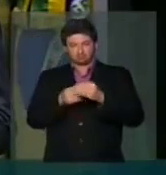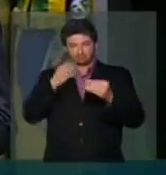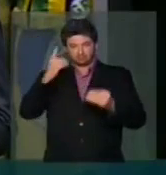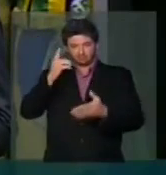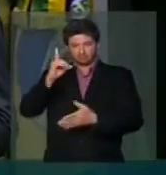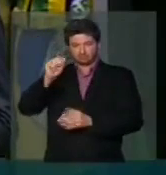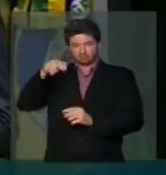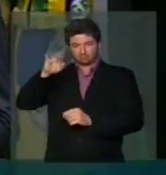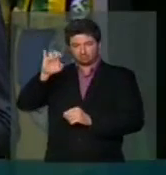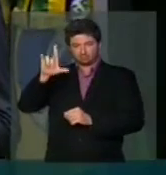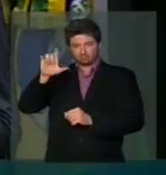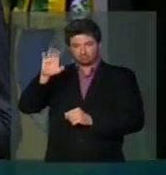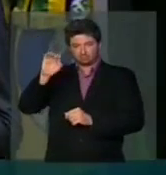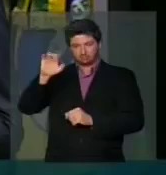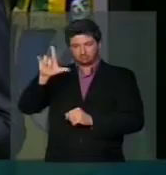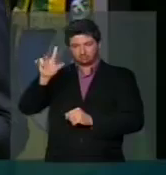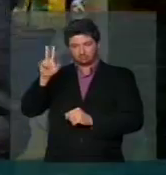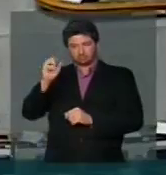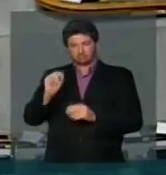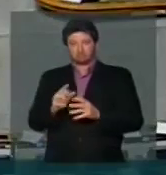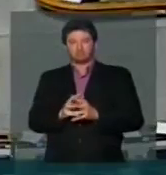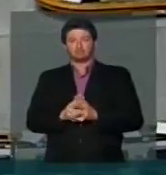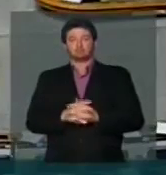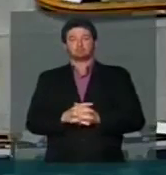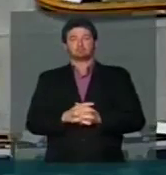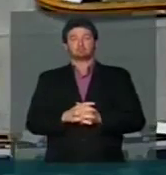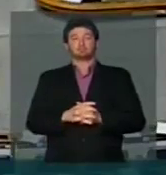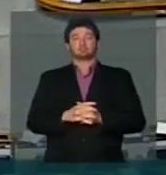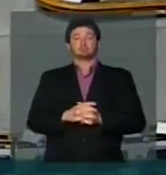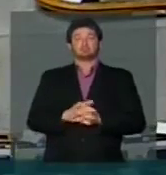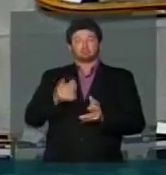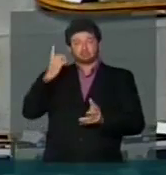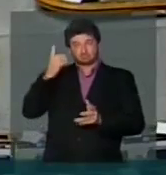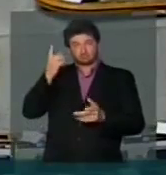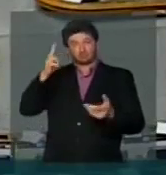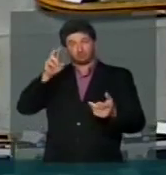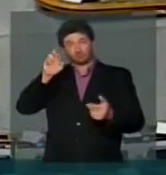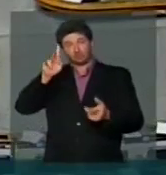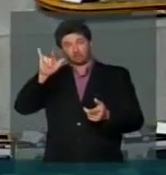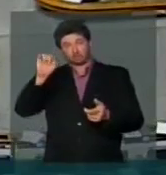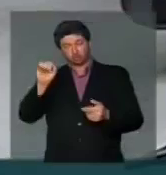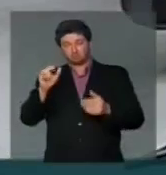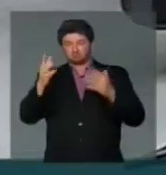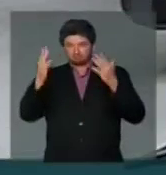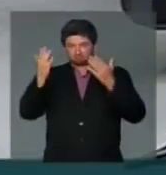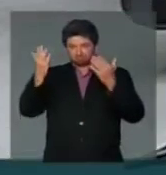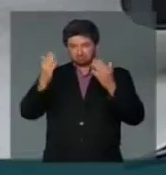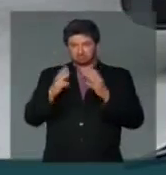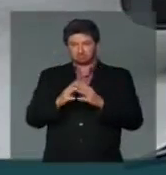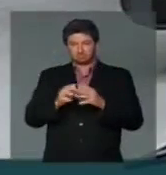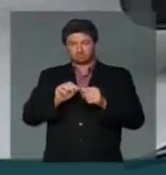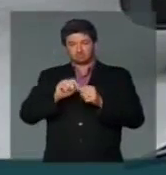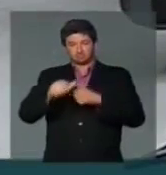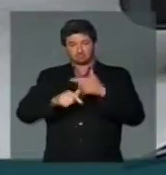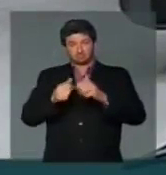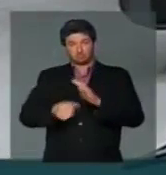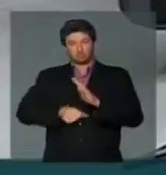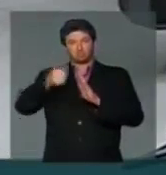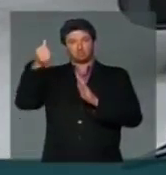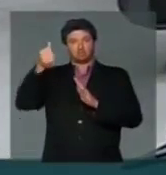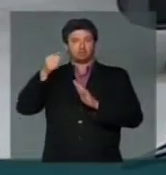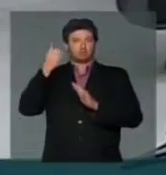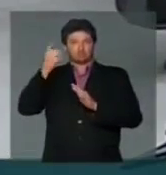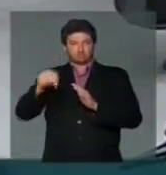Daniel Coelho. Deputado Arthur Vigílio, primeiro queria parabenizar Vossa Excelência, que exerce aqui seu primeiro